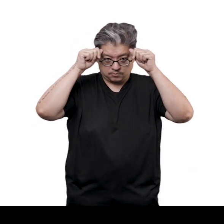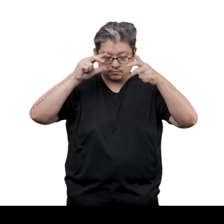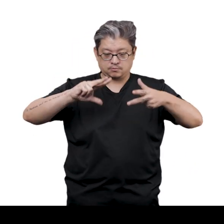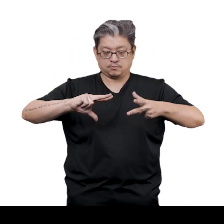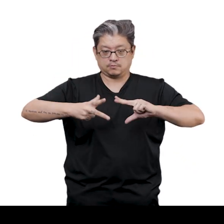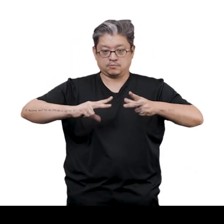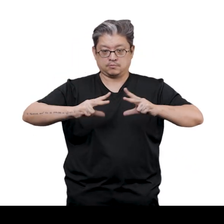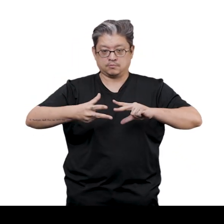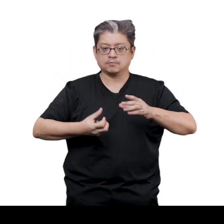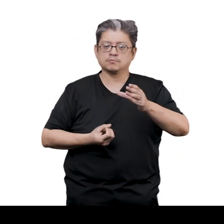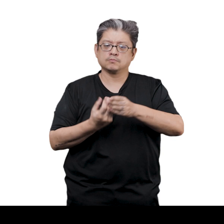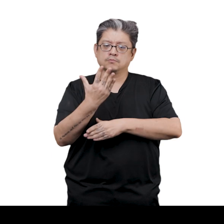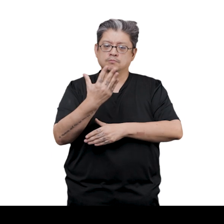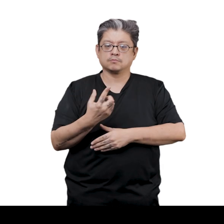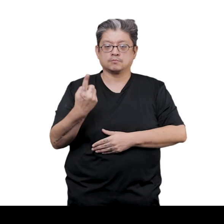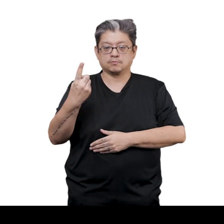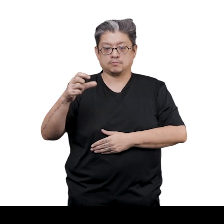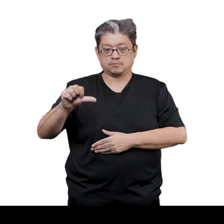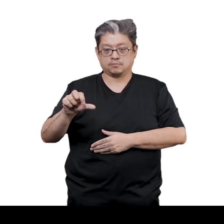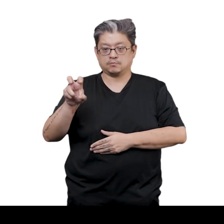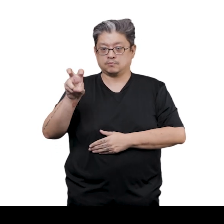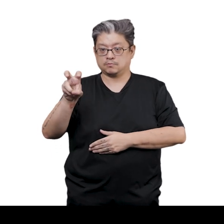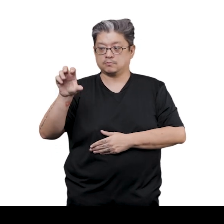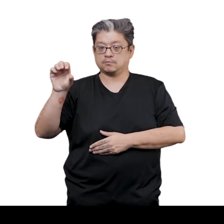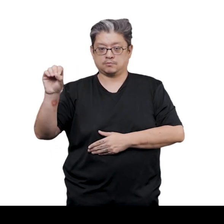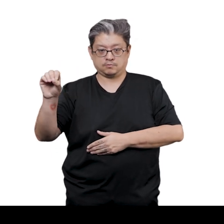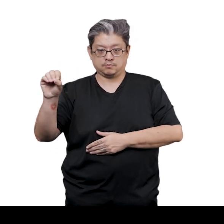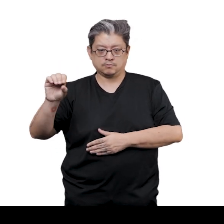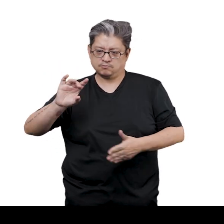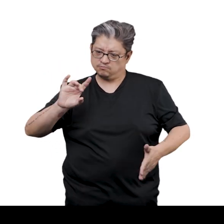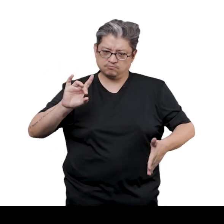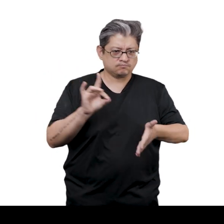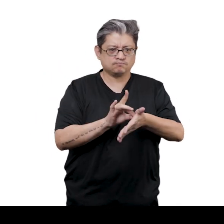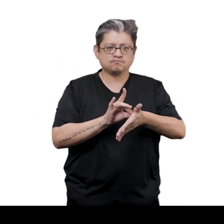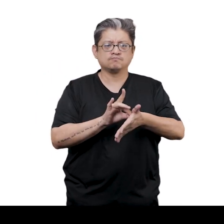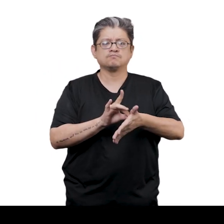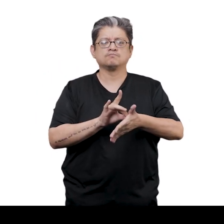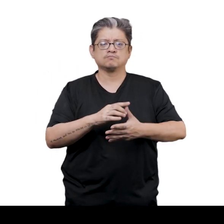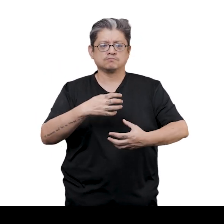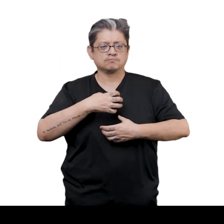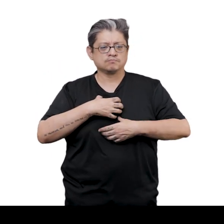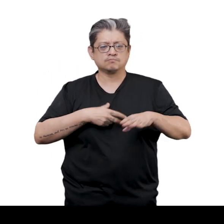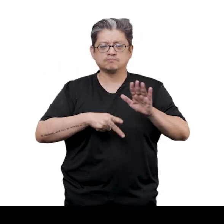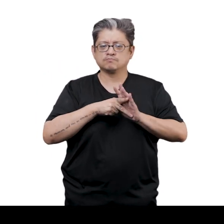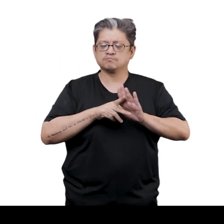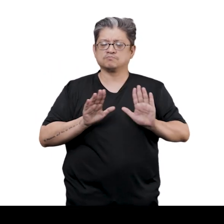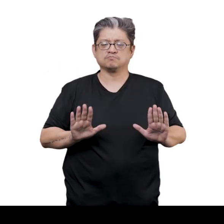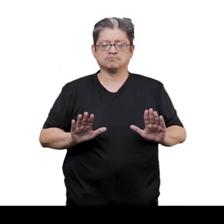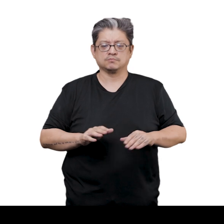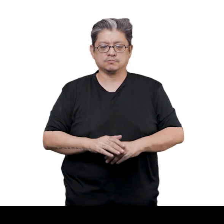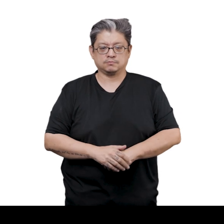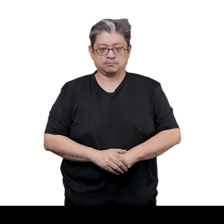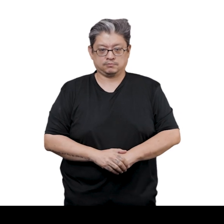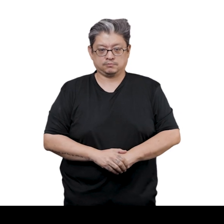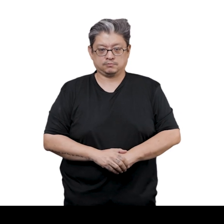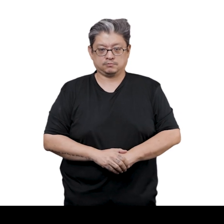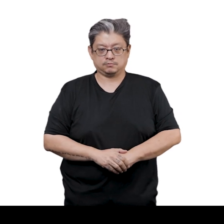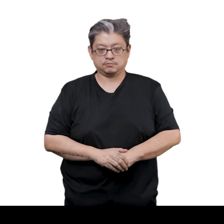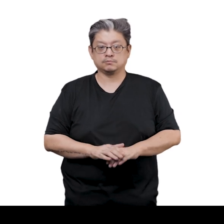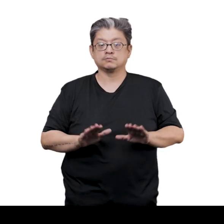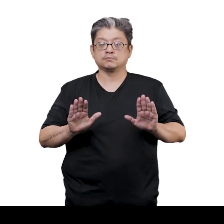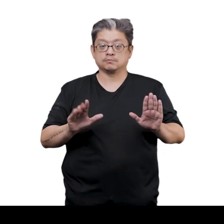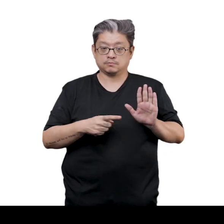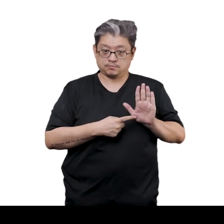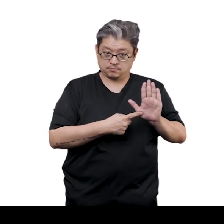de 1950 e se consolidou fortemente com características próprias. Esta